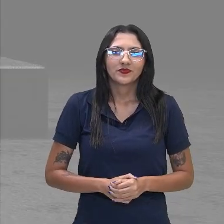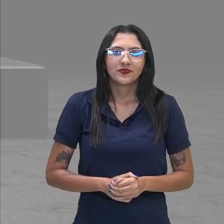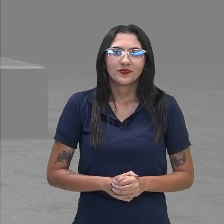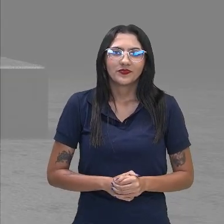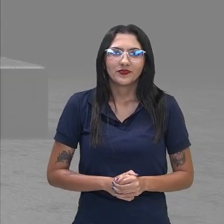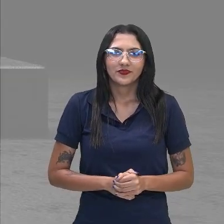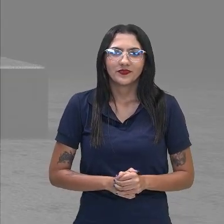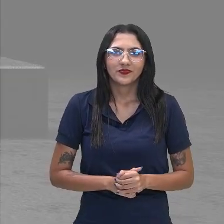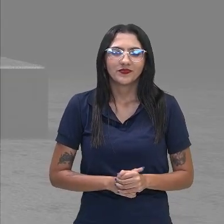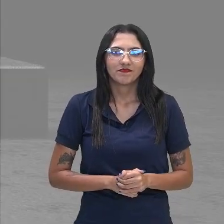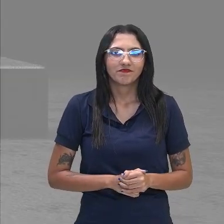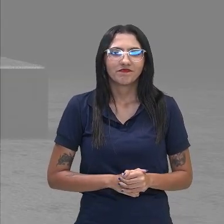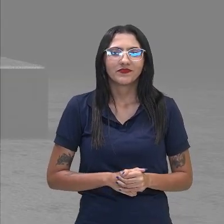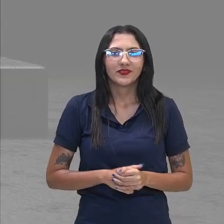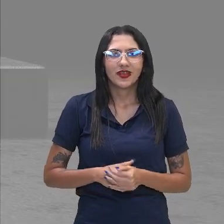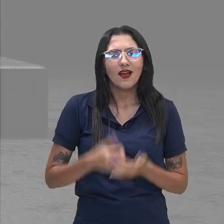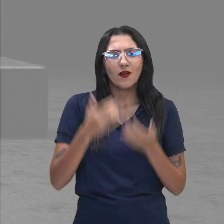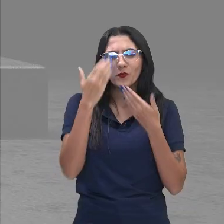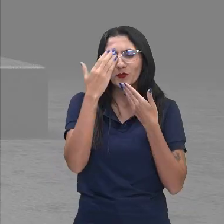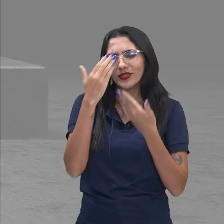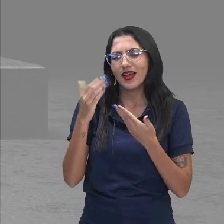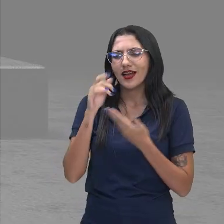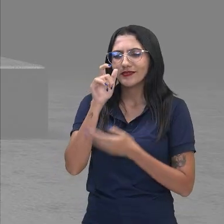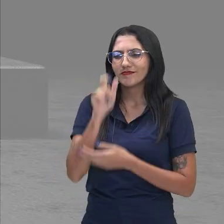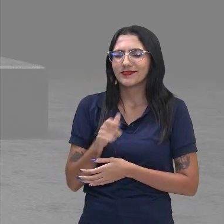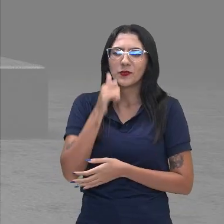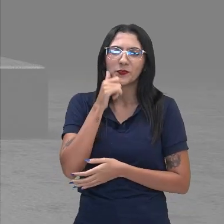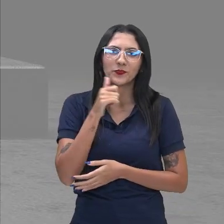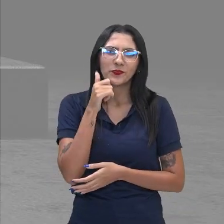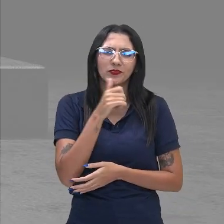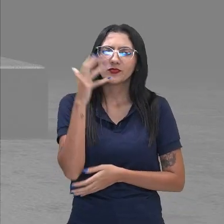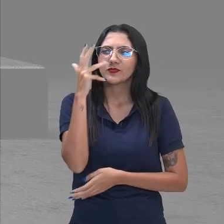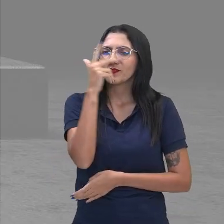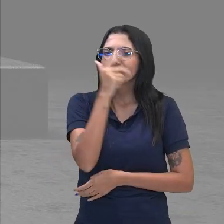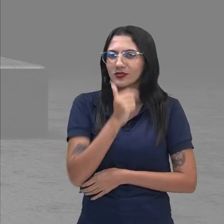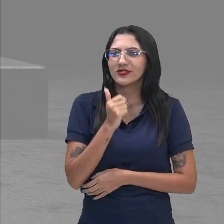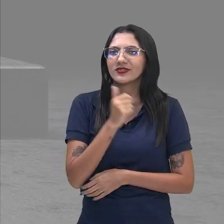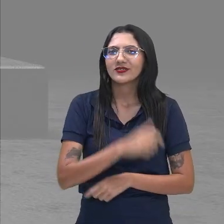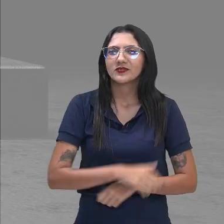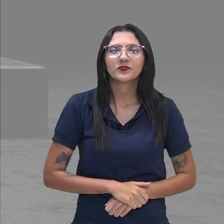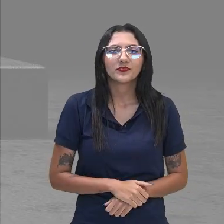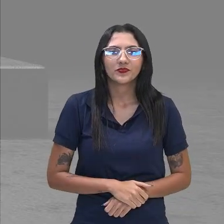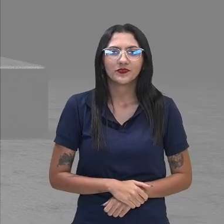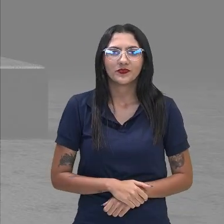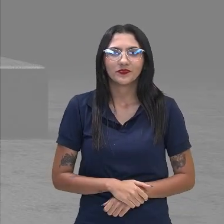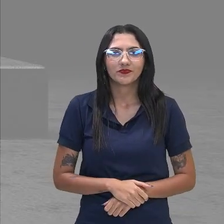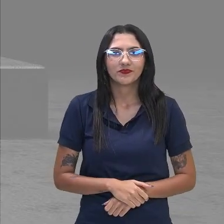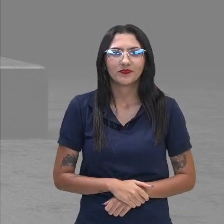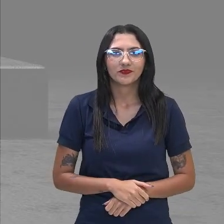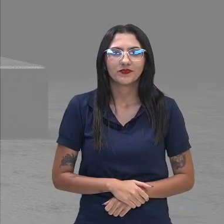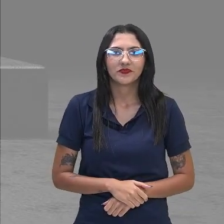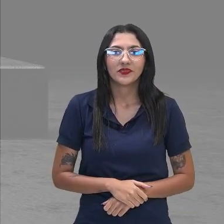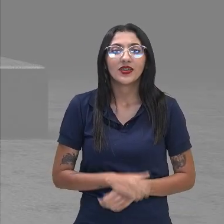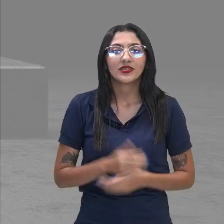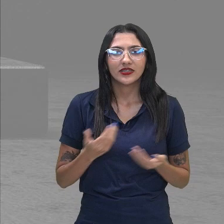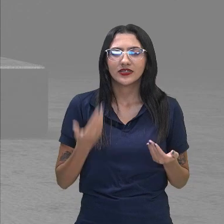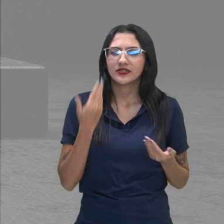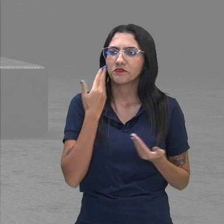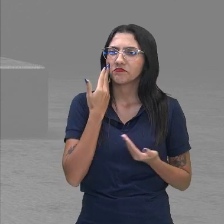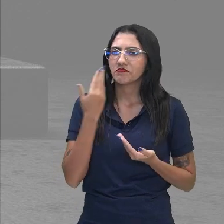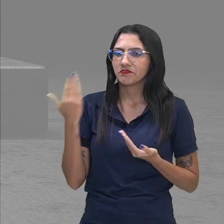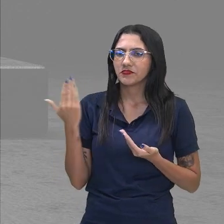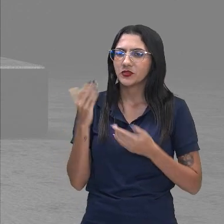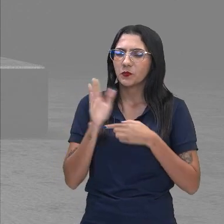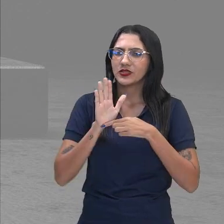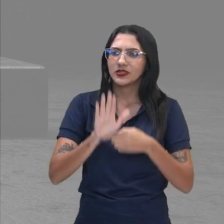Muito obrigada a esta bailarina linda. E assim, finalizando essa performance